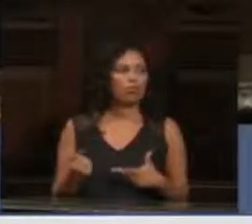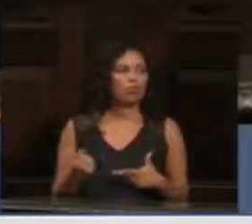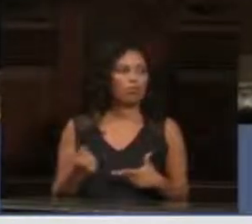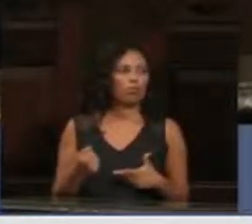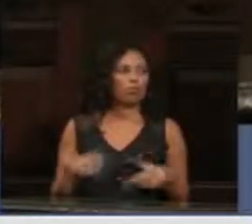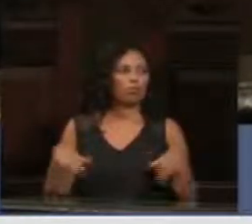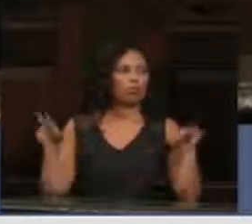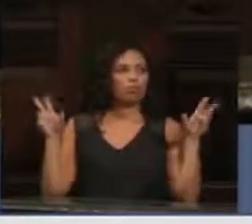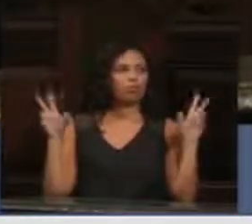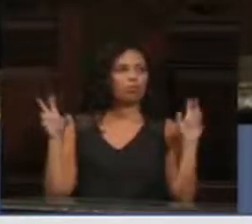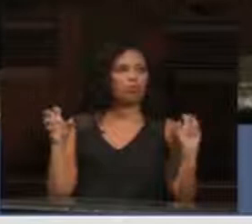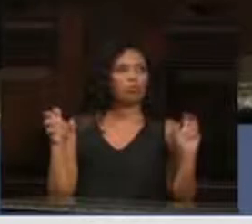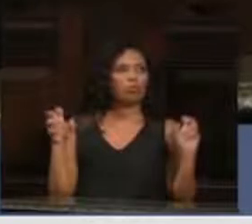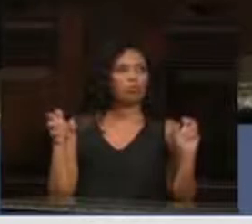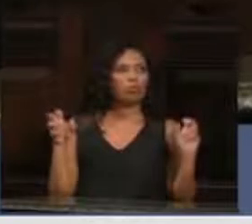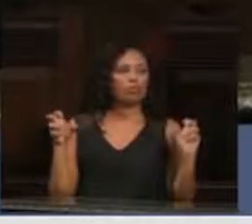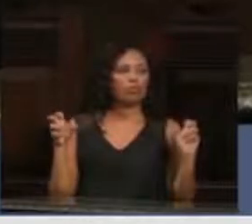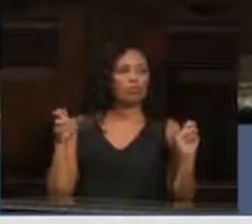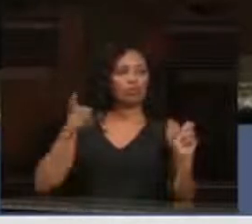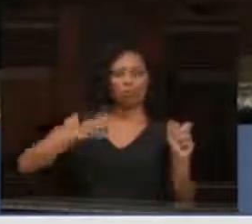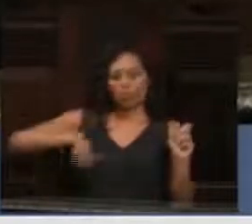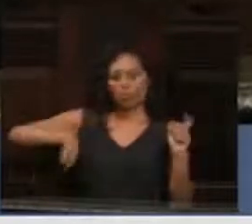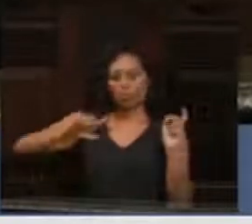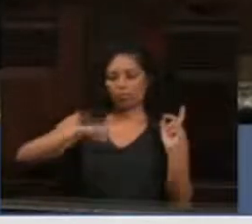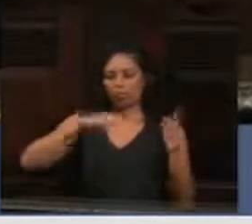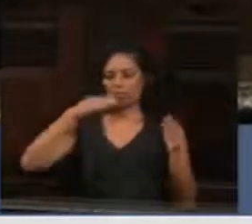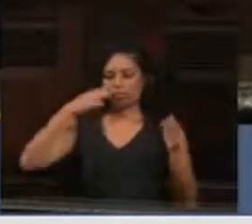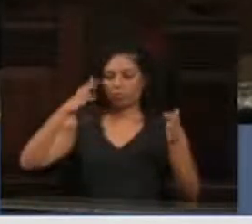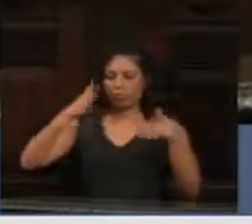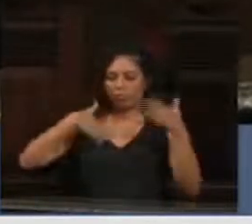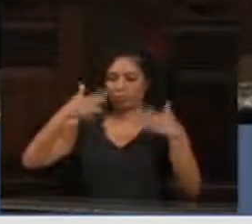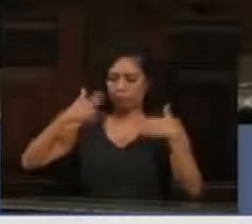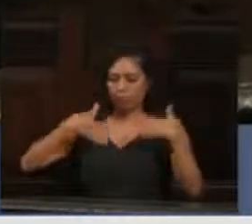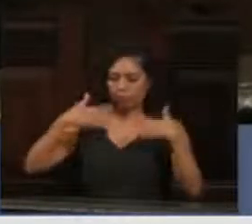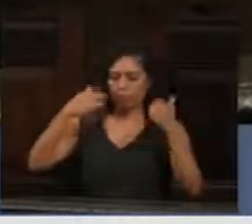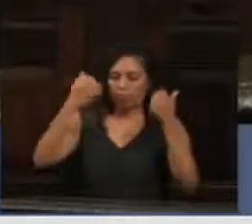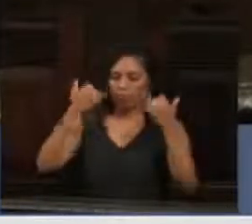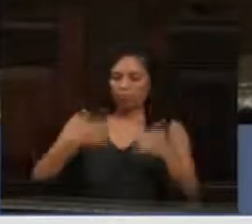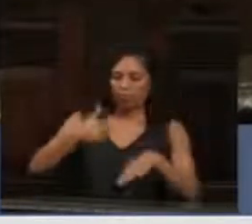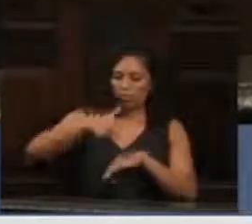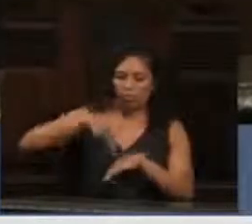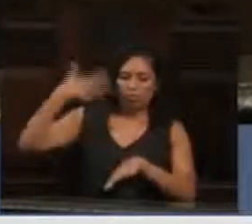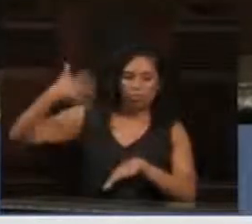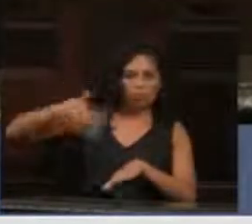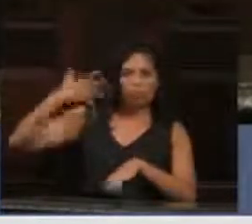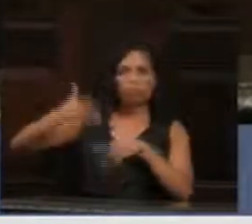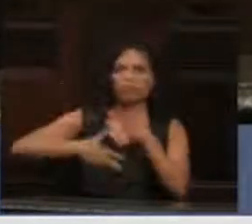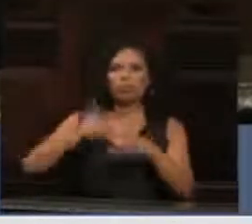este tema que já foi objeto do discurso de 2 ou 3 deputados que me antecederam hoje na